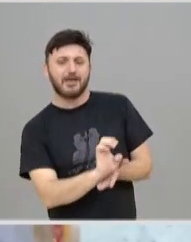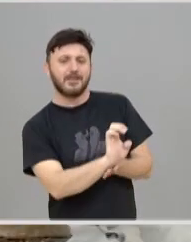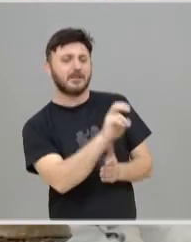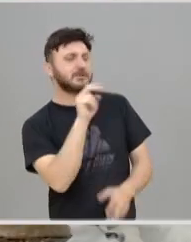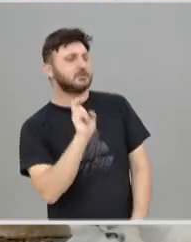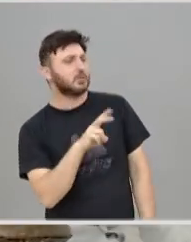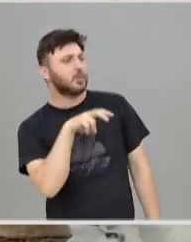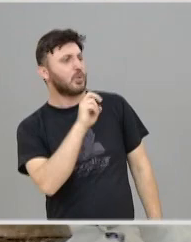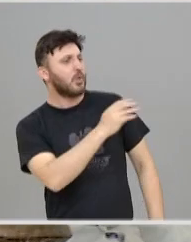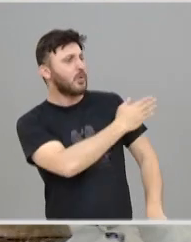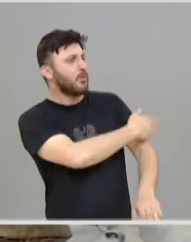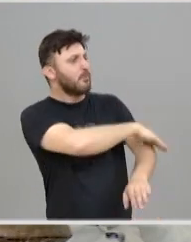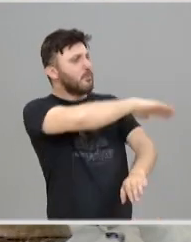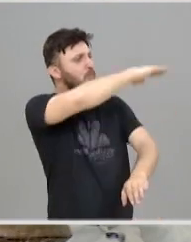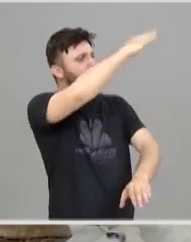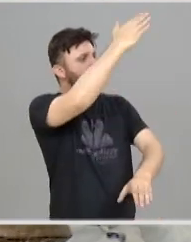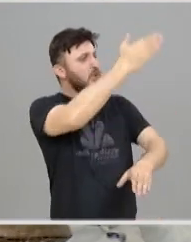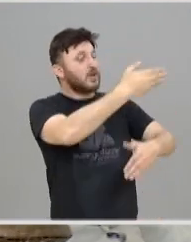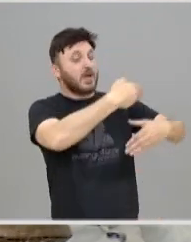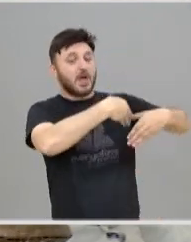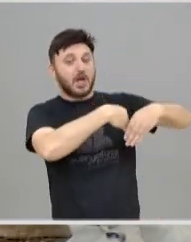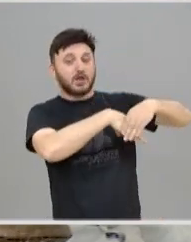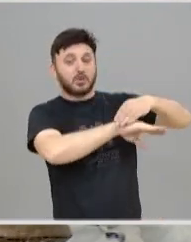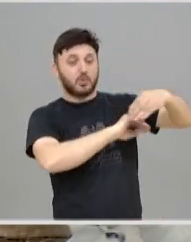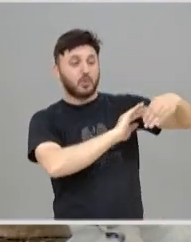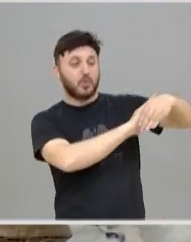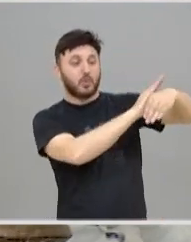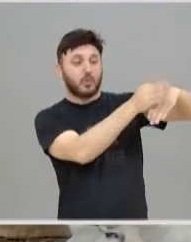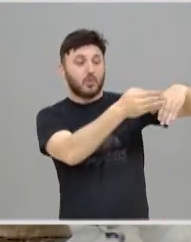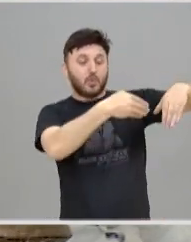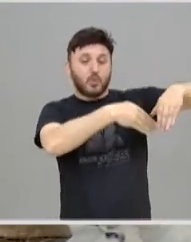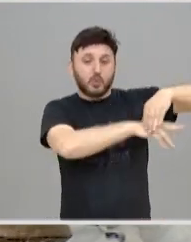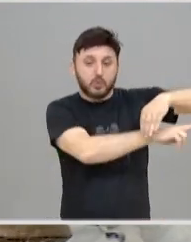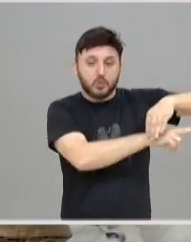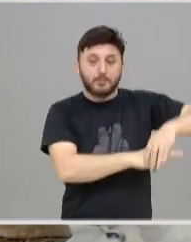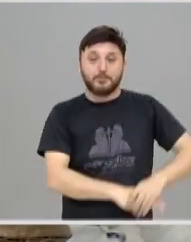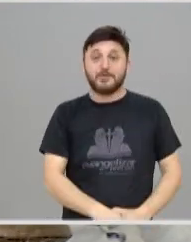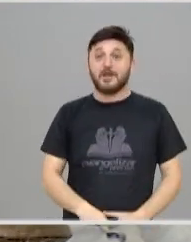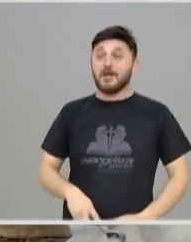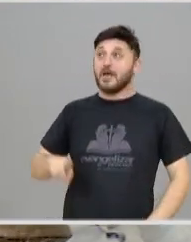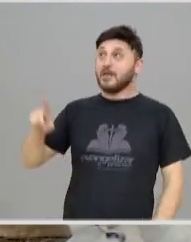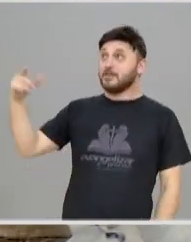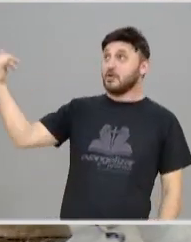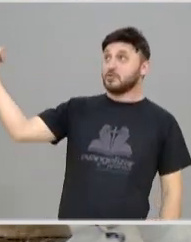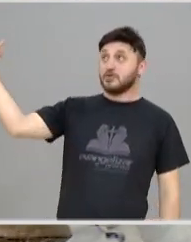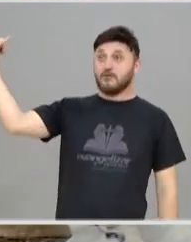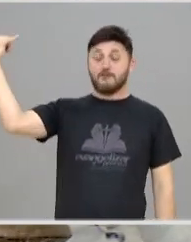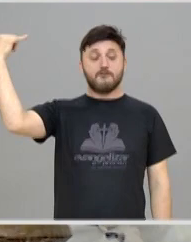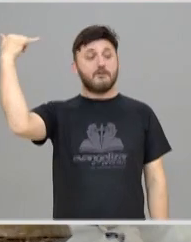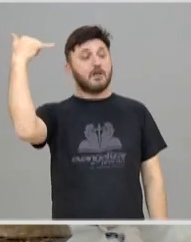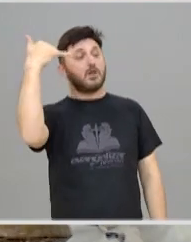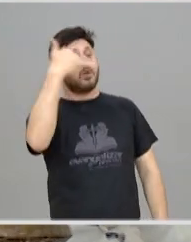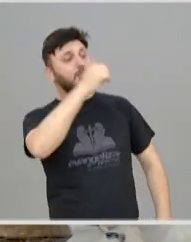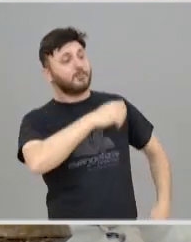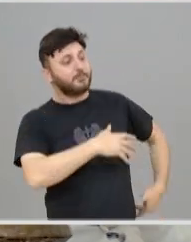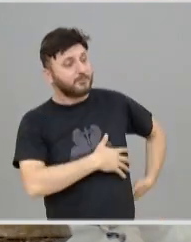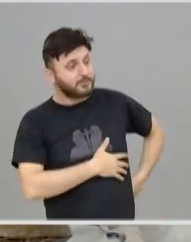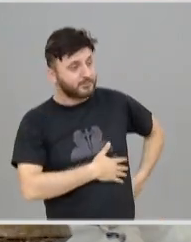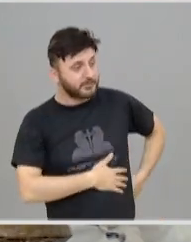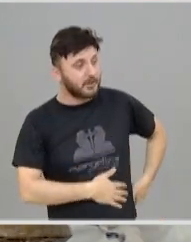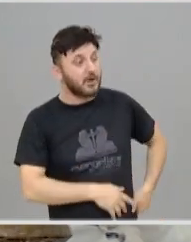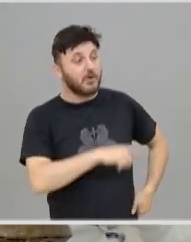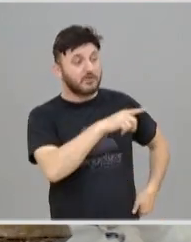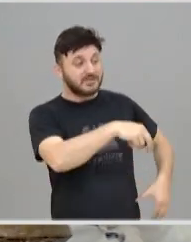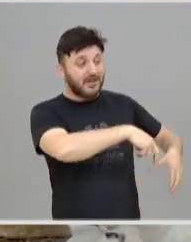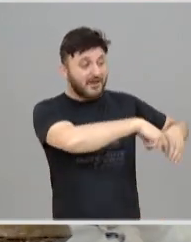gruta, onde passou a noite. E eis que a palavra do Senhor lhe foi dirigida nestes termos: